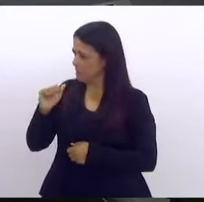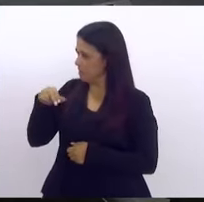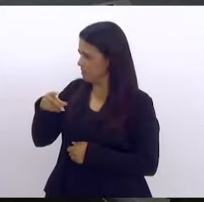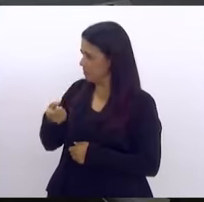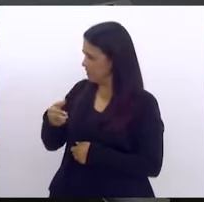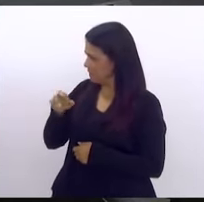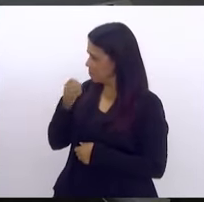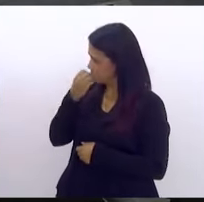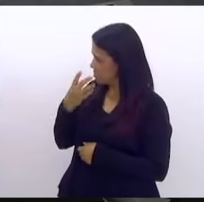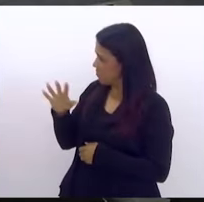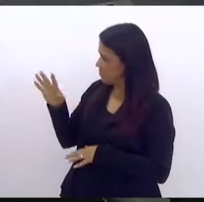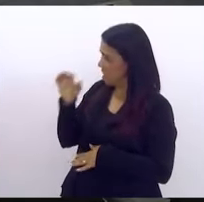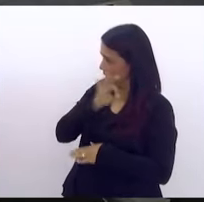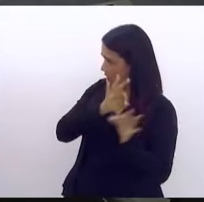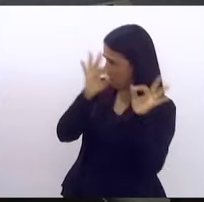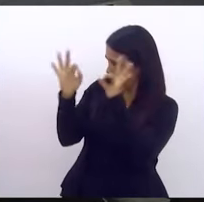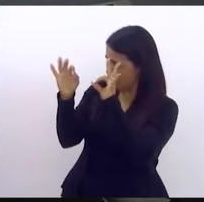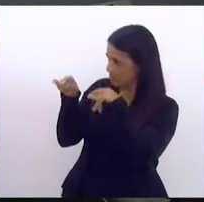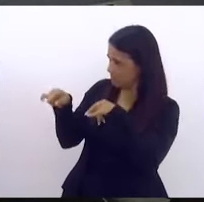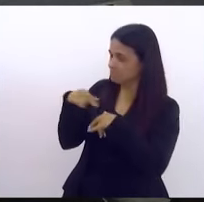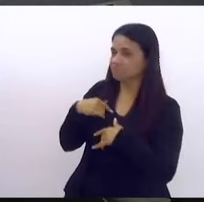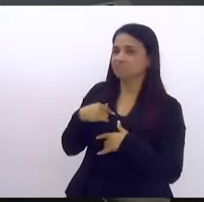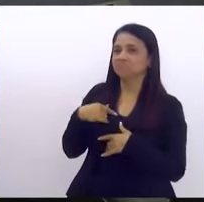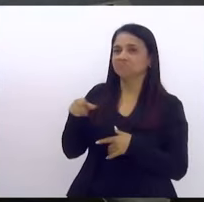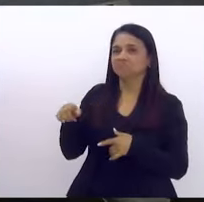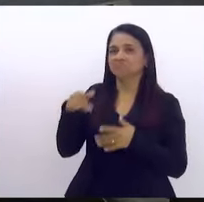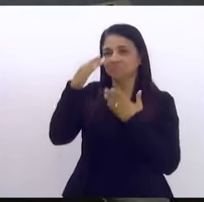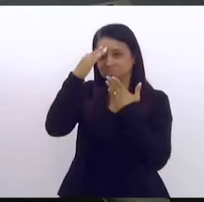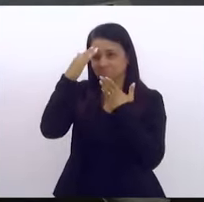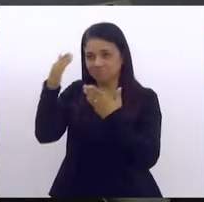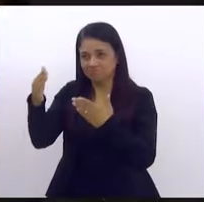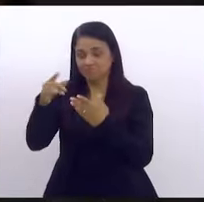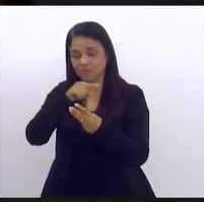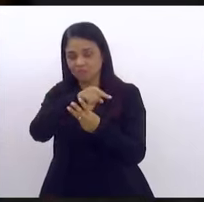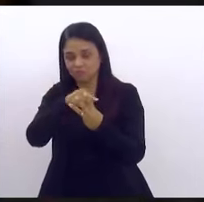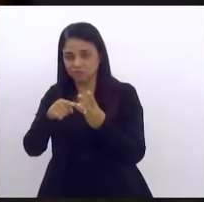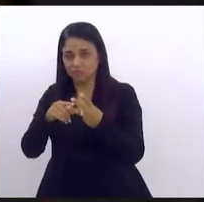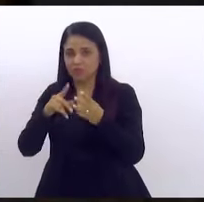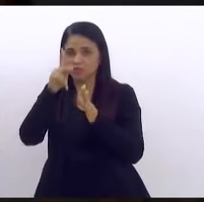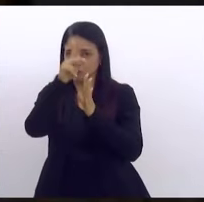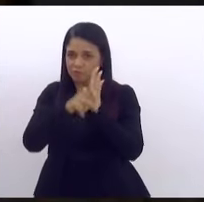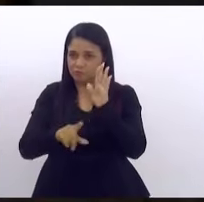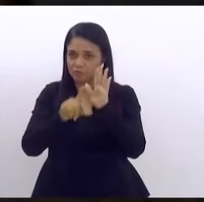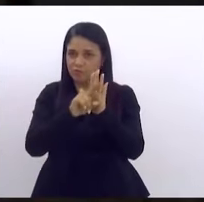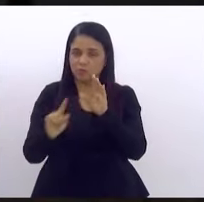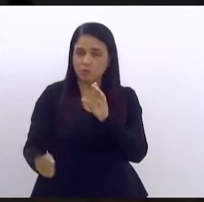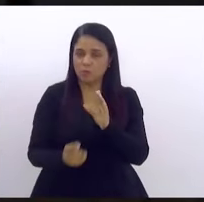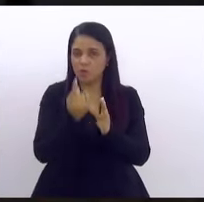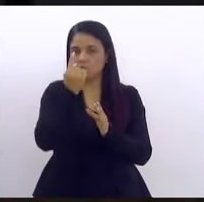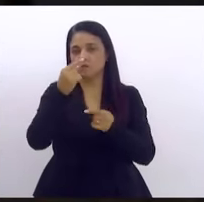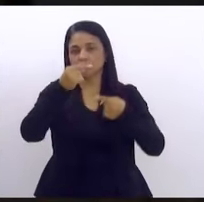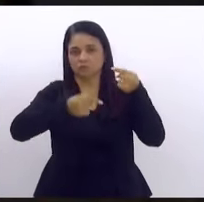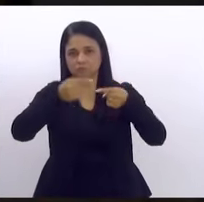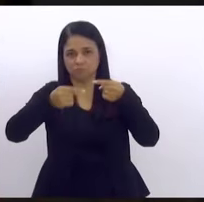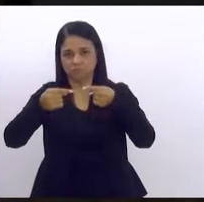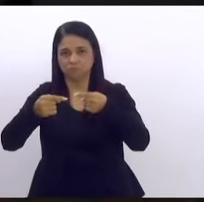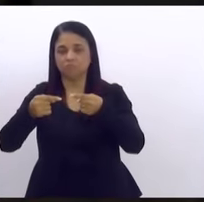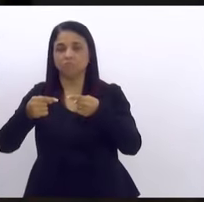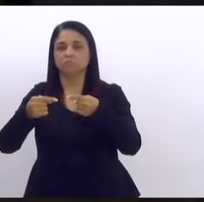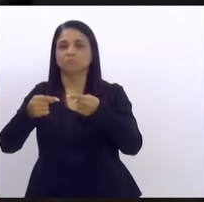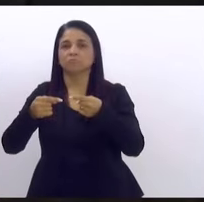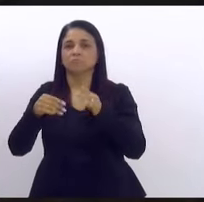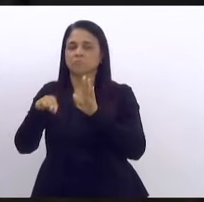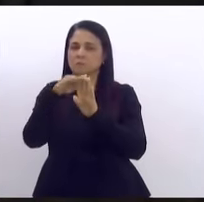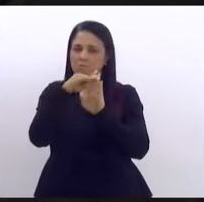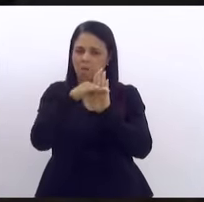assistindo. Te agradeço, inclusive, a cordialidade de juntar os 3 projetos para fazer uma discussão única para dar celeridade aqui na nossa